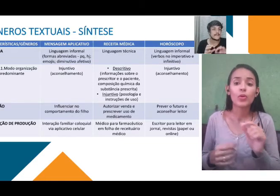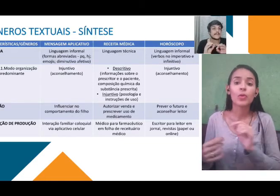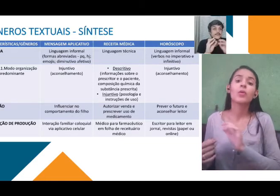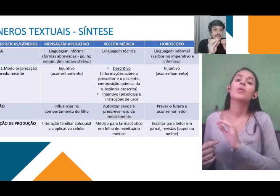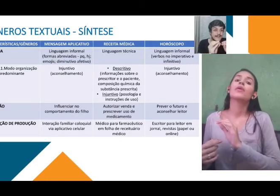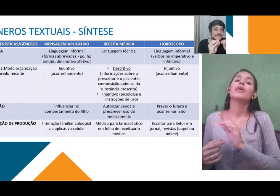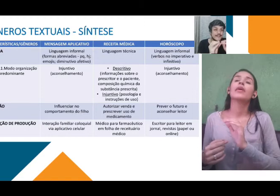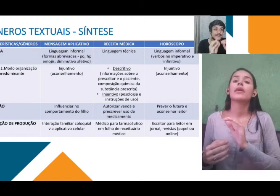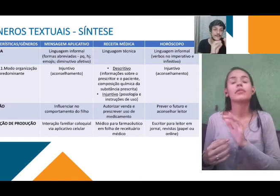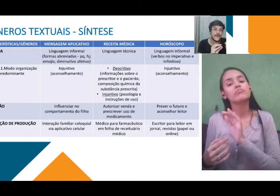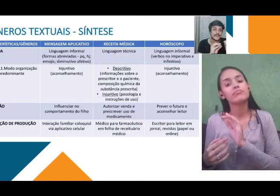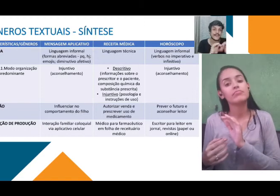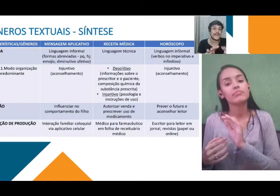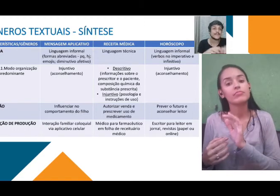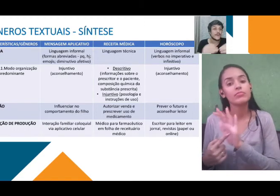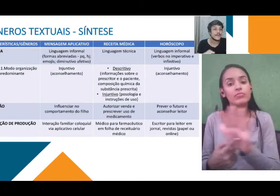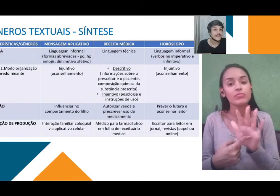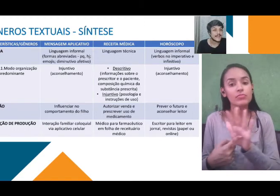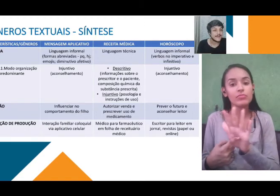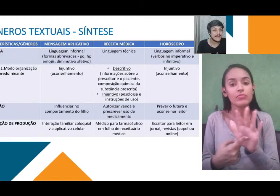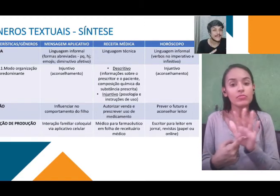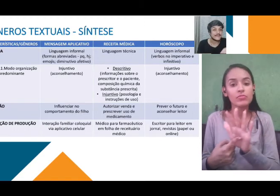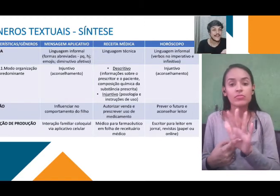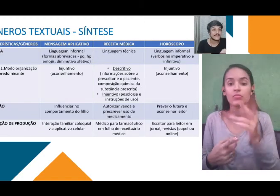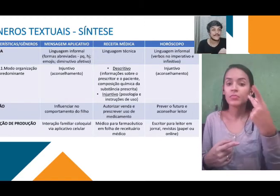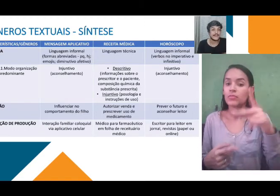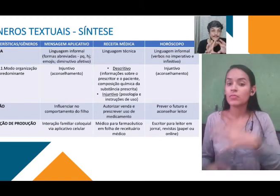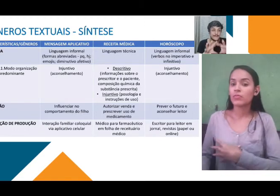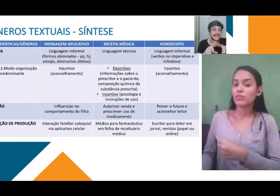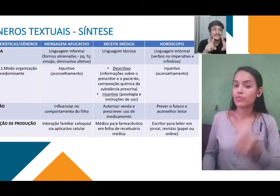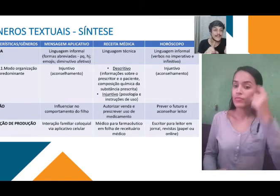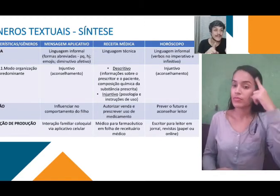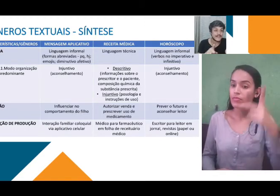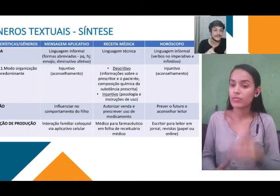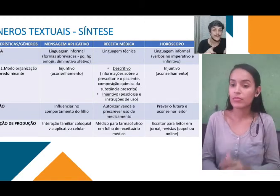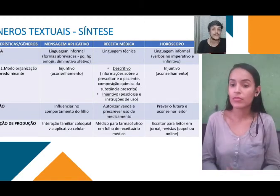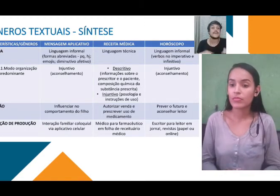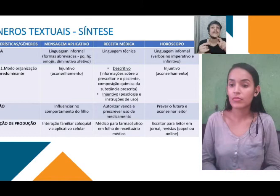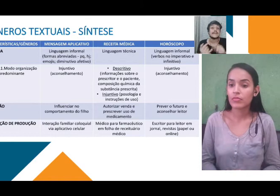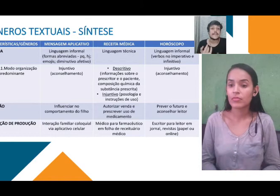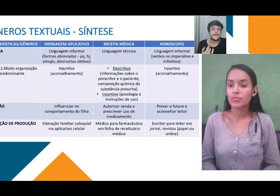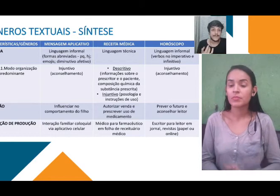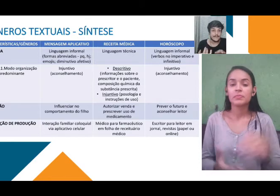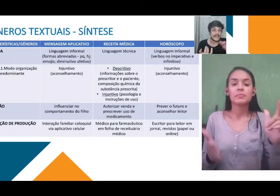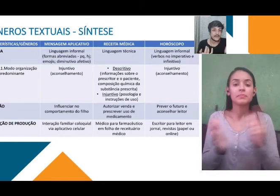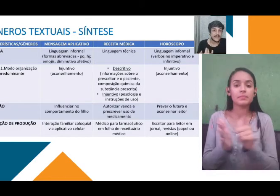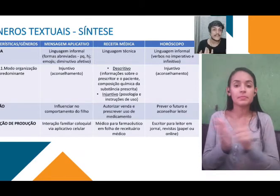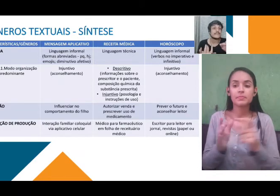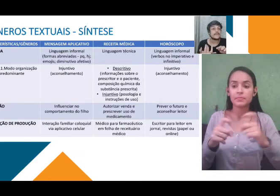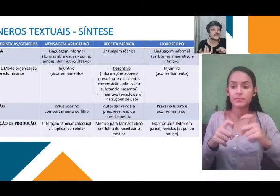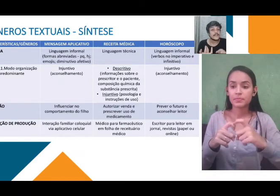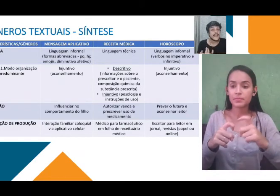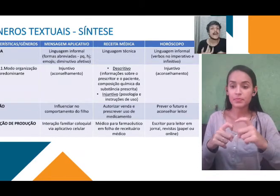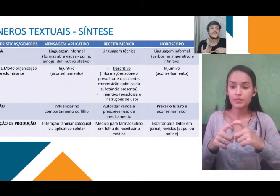gente está pensando nos textos que a gente viu hoje, tá? Não é que toda mensagem de aplicativo tem essa função. Vamos pensar nos textos que a gente viu hoje. Então, a mensagem de